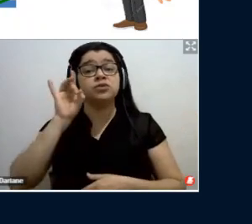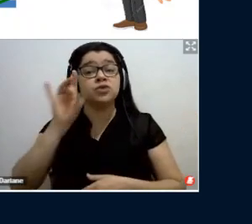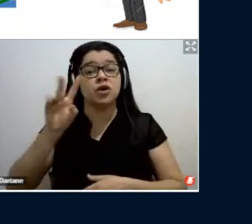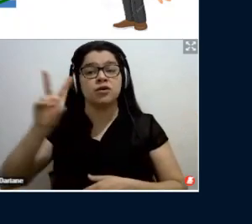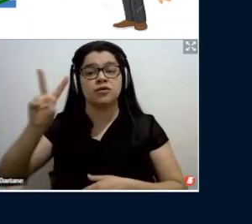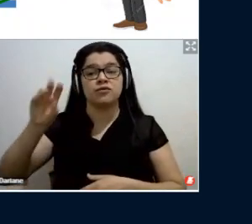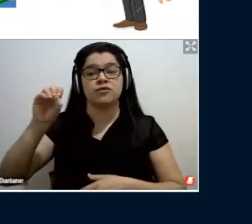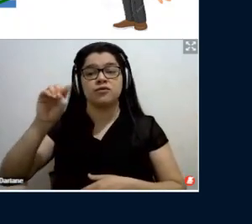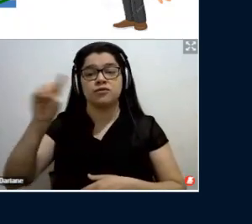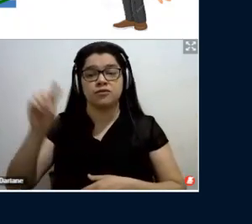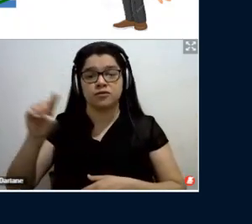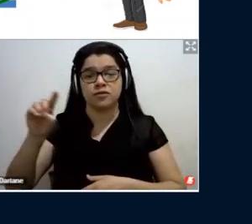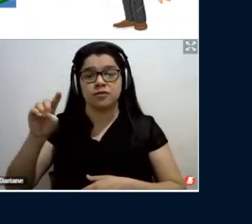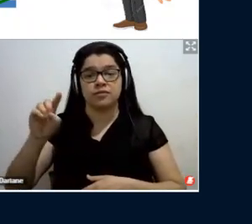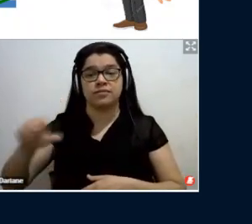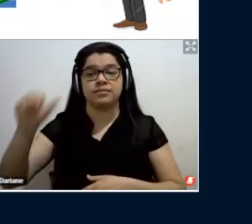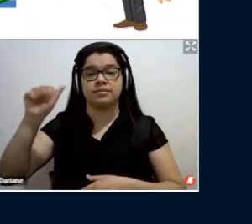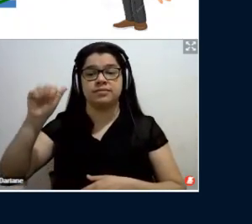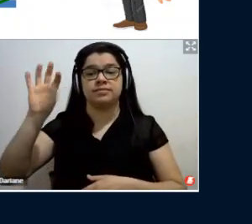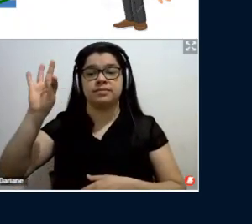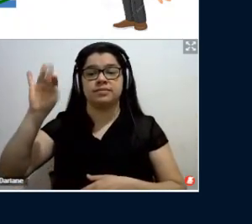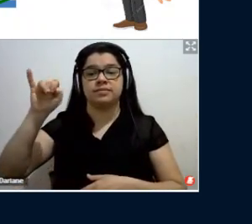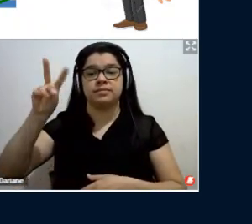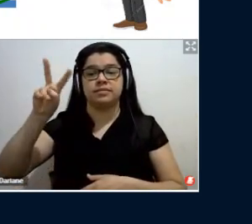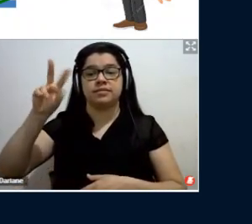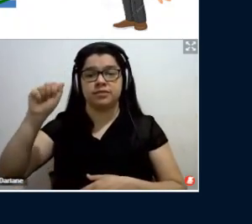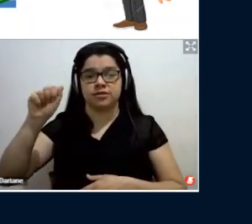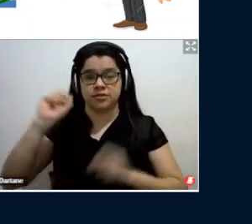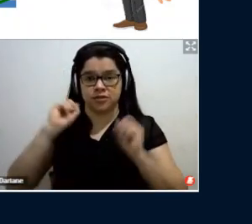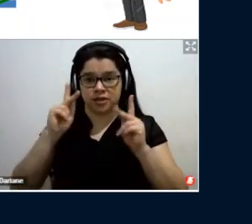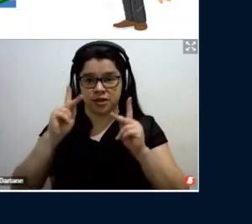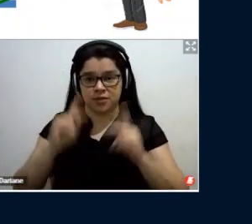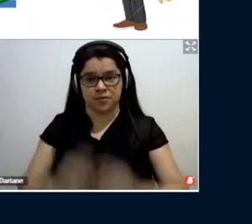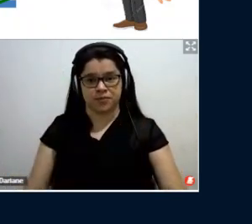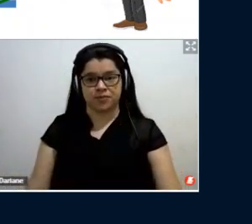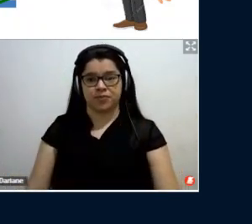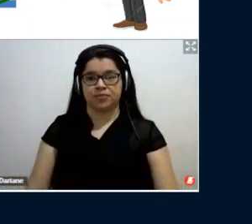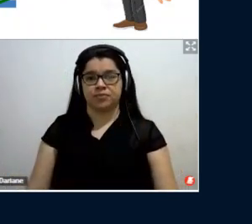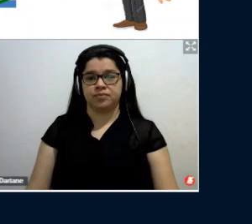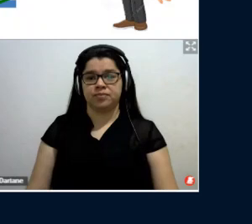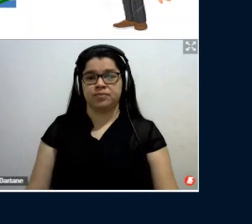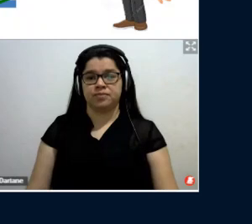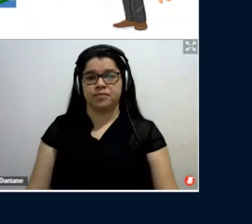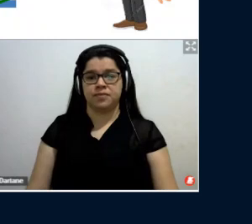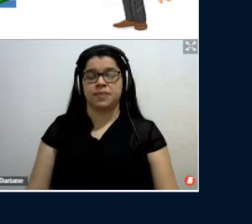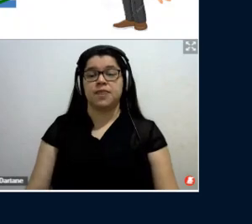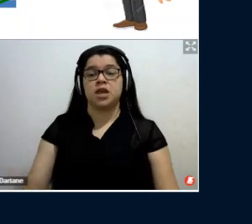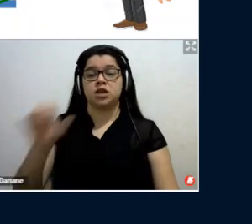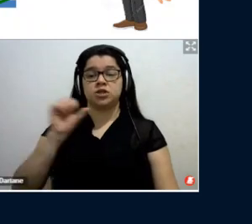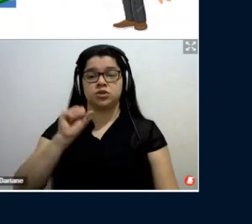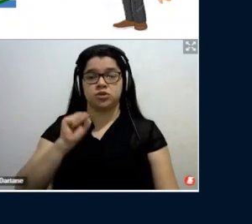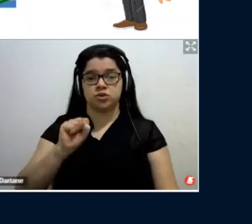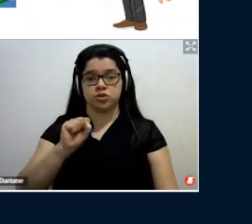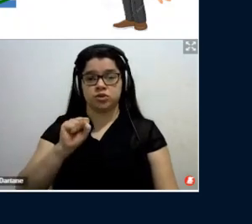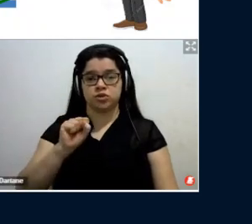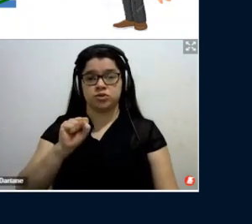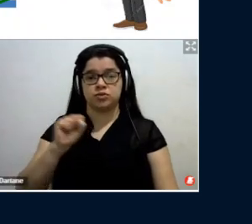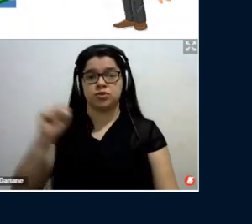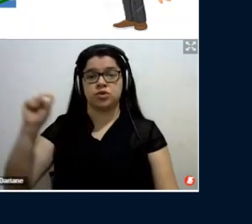Sujeito. Está sempre no começo quando é SVO. Sujeito, o bom rapaz.